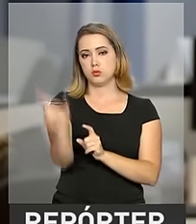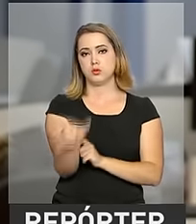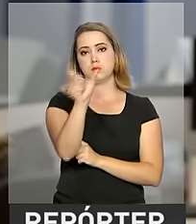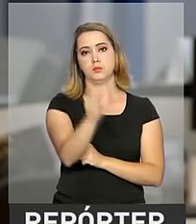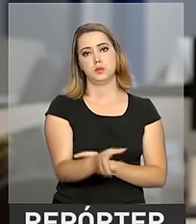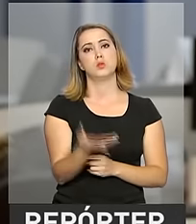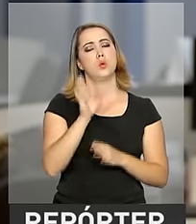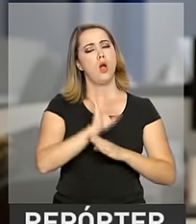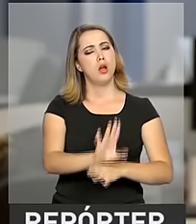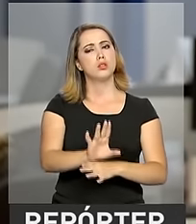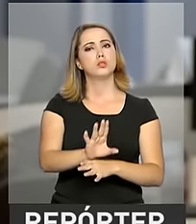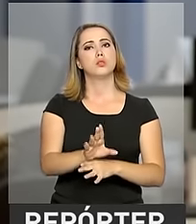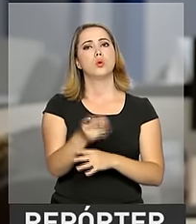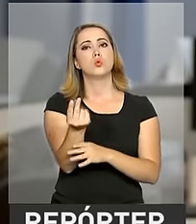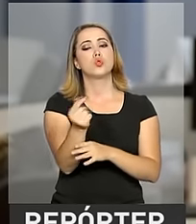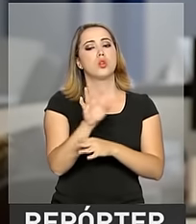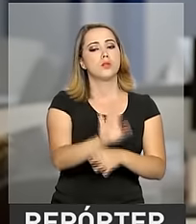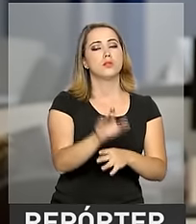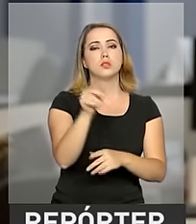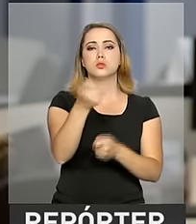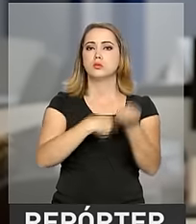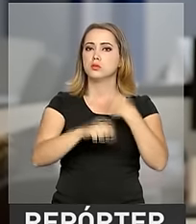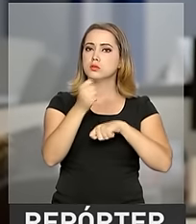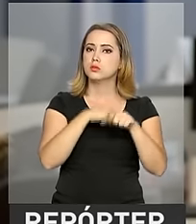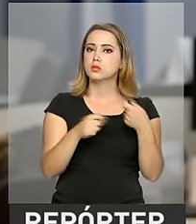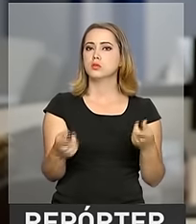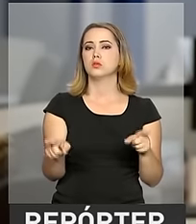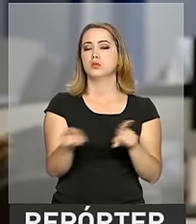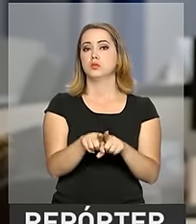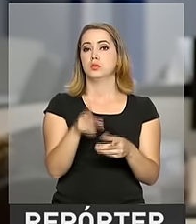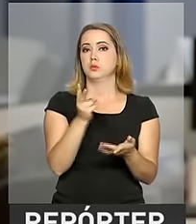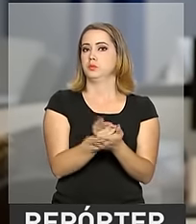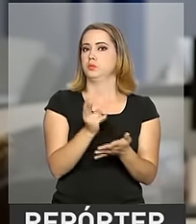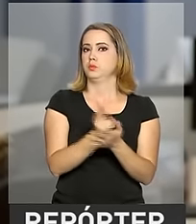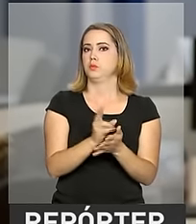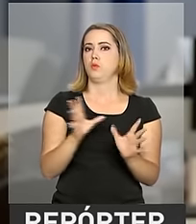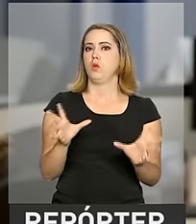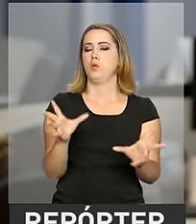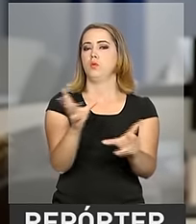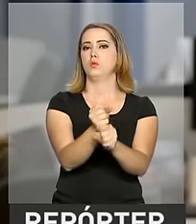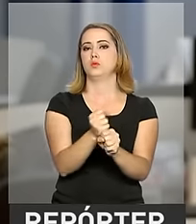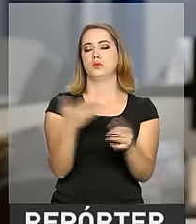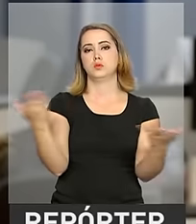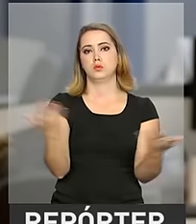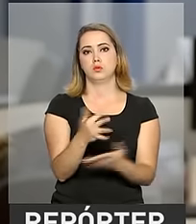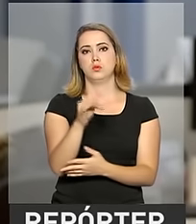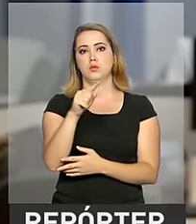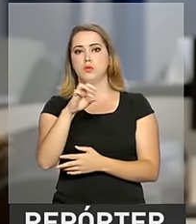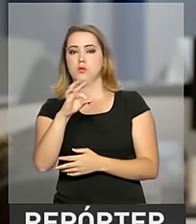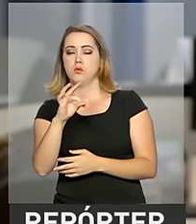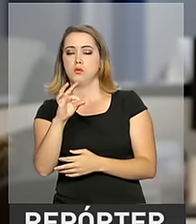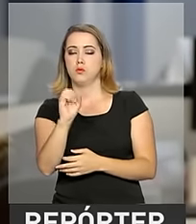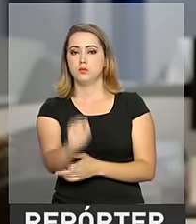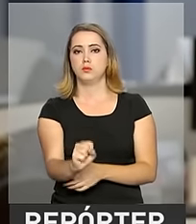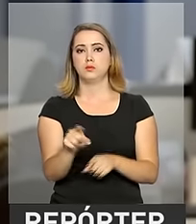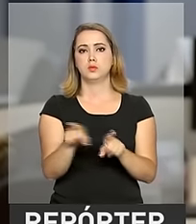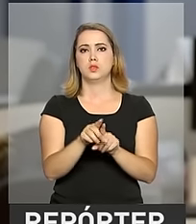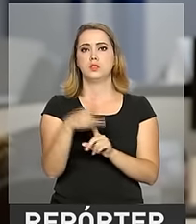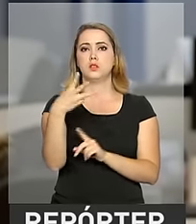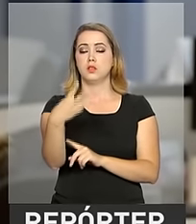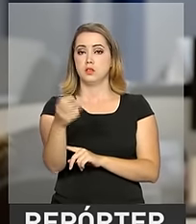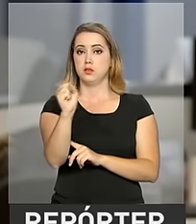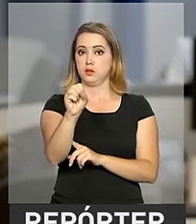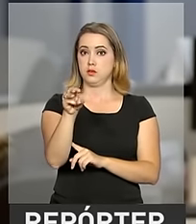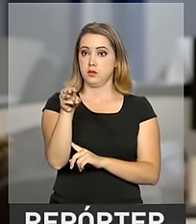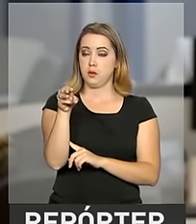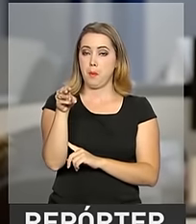na economia sem causar impacto significativo no saldo do FGTS, que conta hoje com 380 bilhões de reais. Já